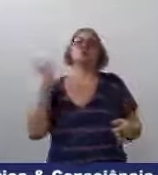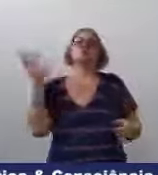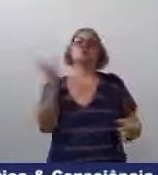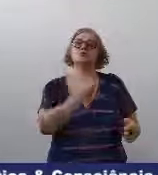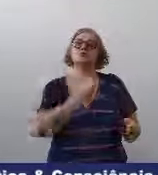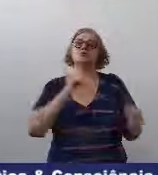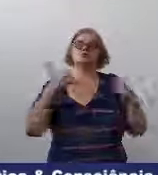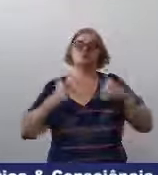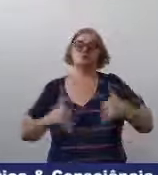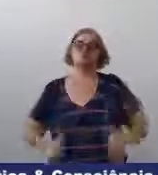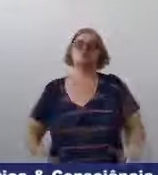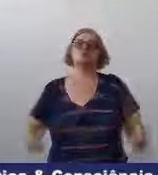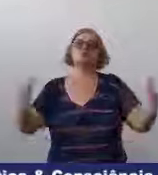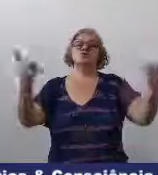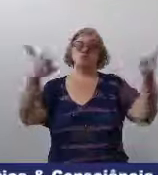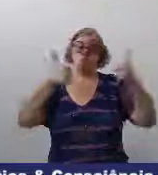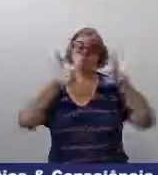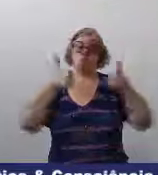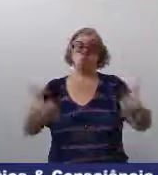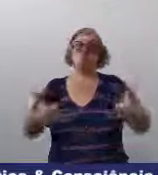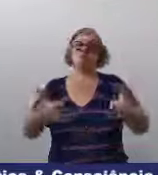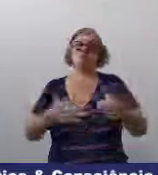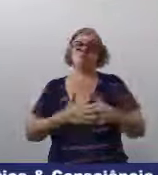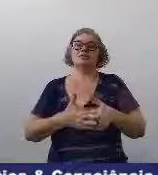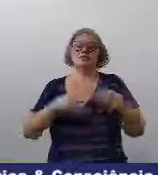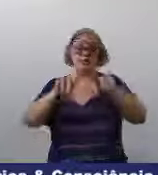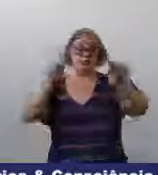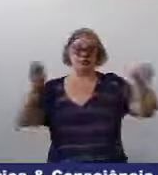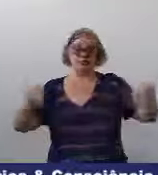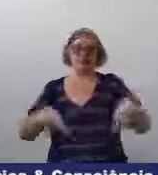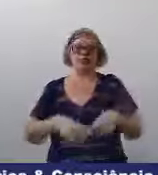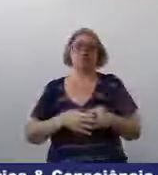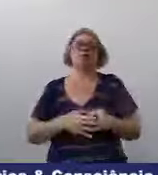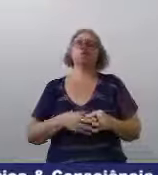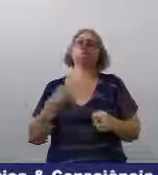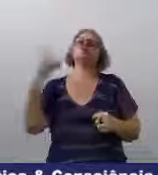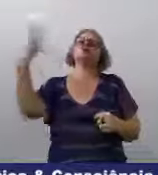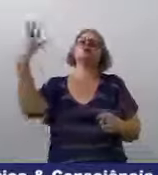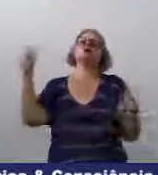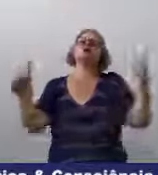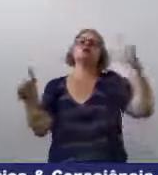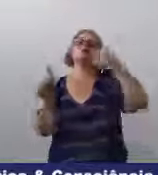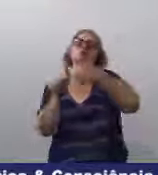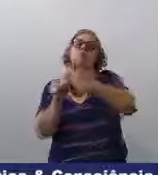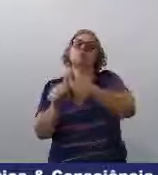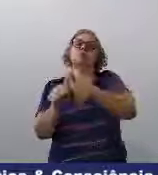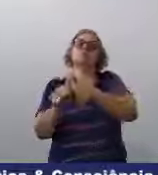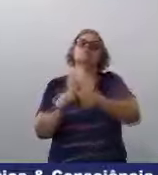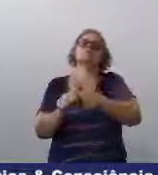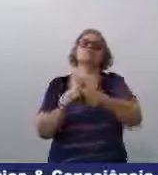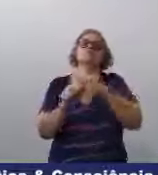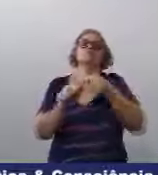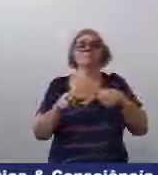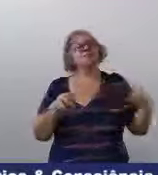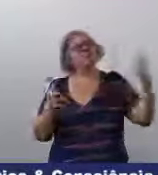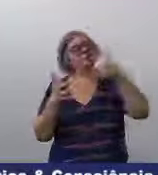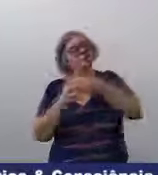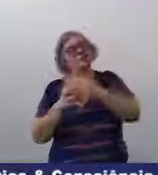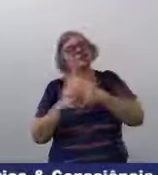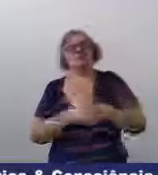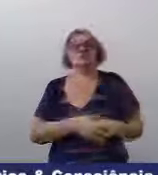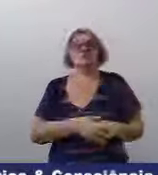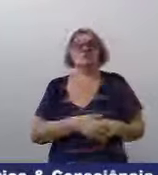vocês, por essas boas vibrações positivas aqui nesse ambiente de espiritualidade, e até um próximo encontro, se Deus quiser.